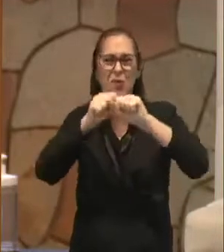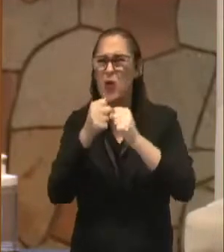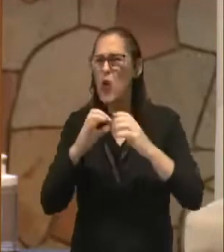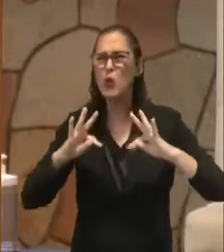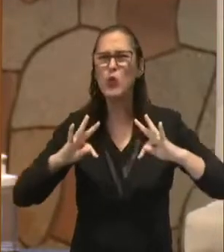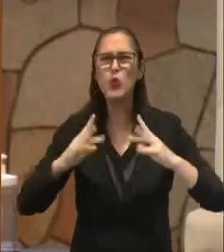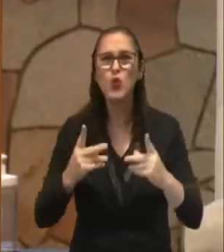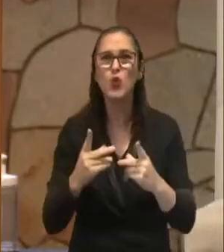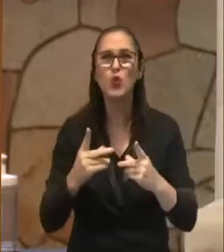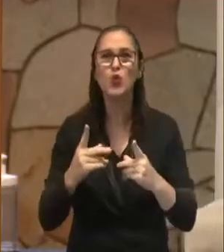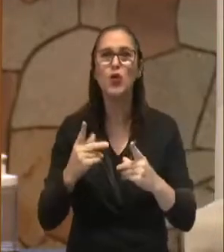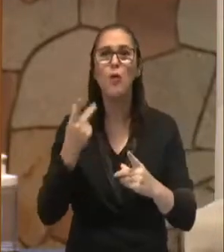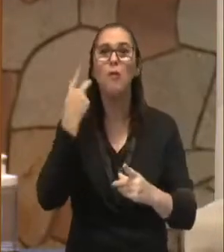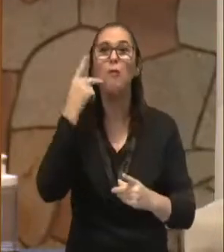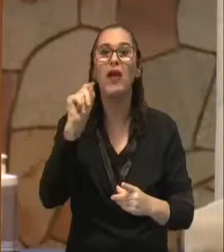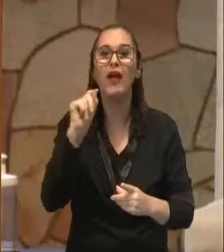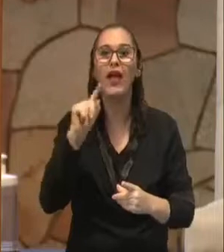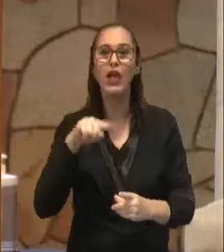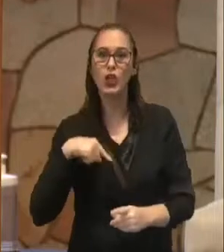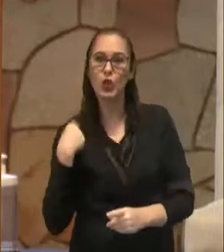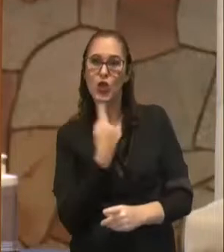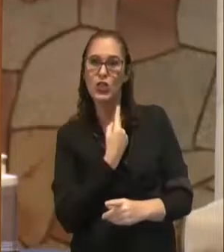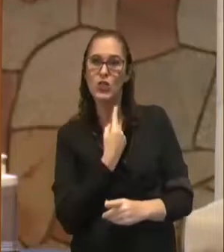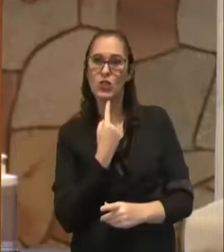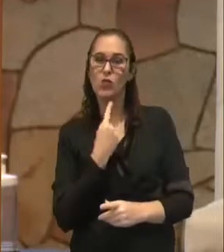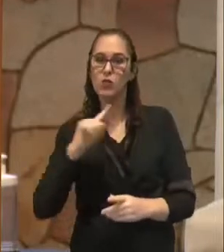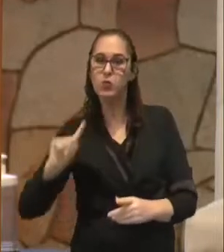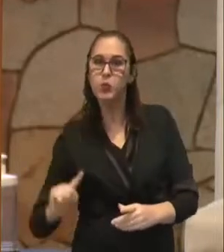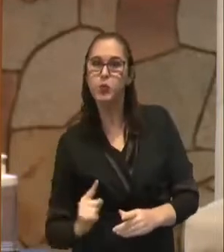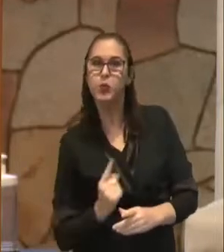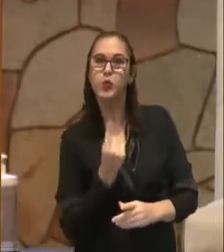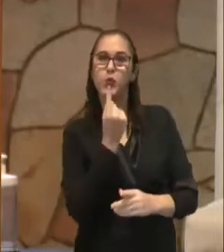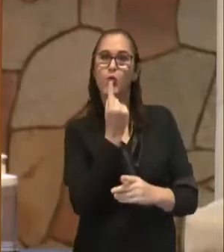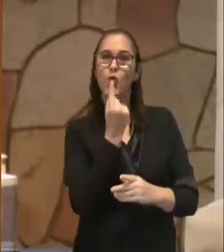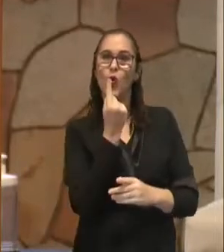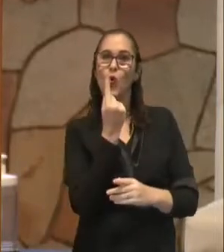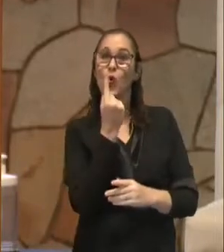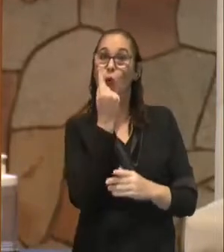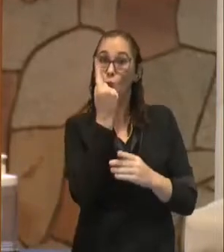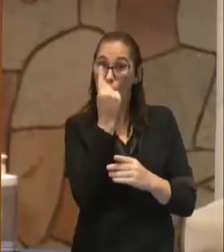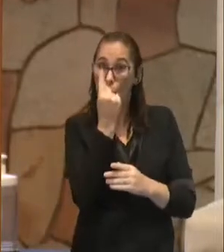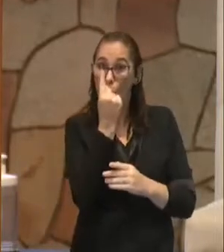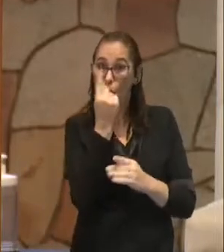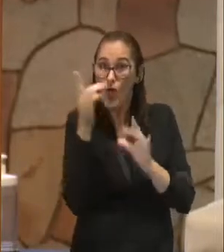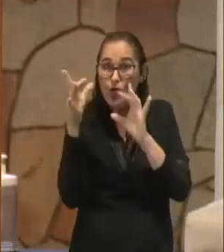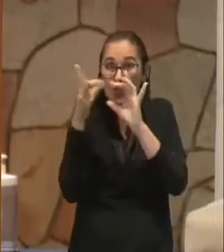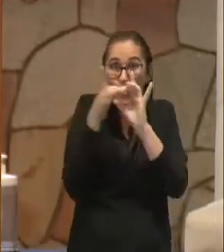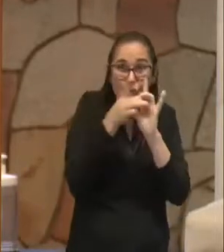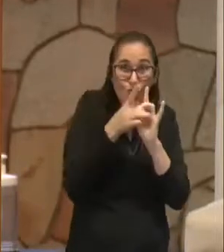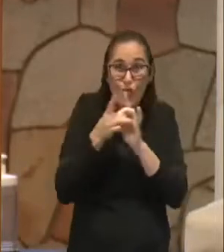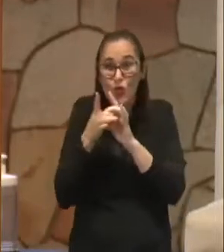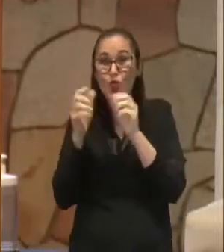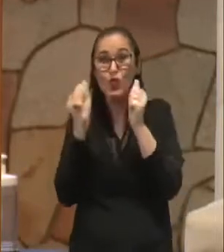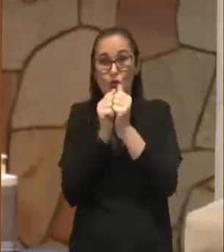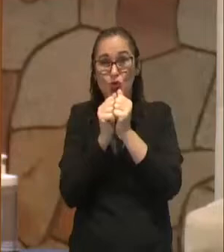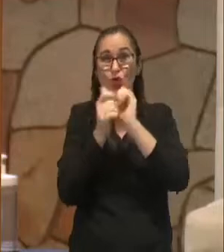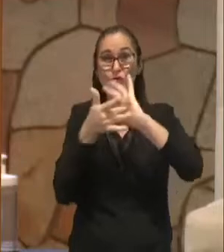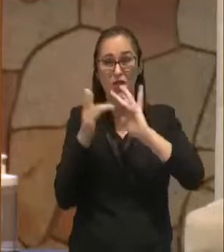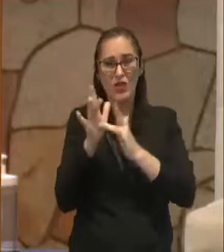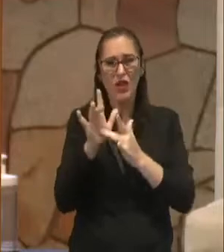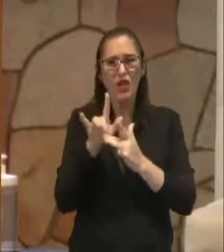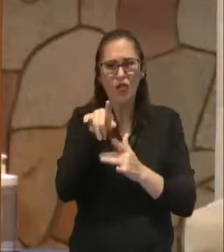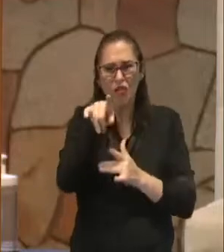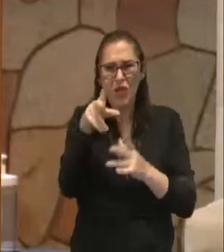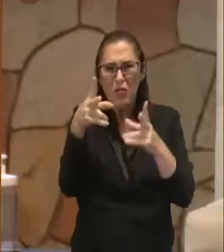Os irmãos percebem? Você percebe que em Jesus nós temos tudo o que precisamos? Você